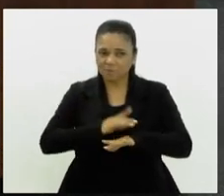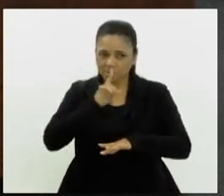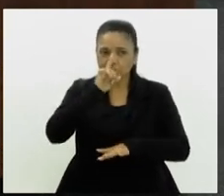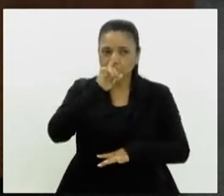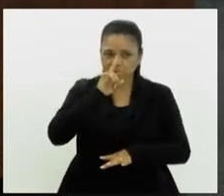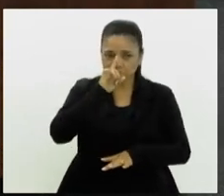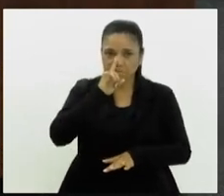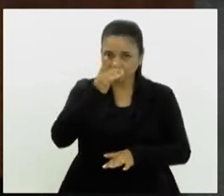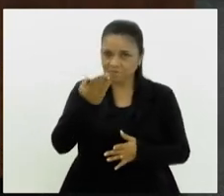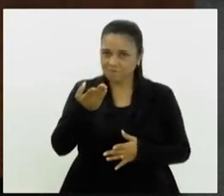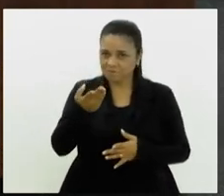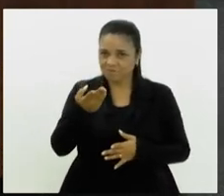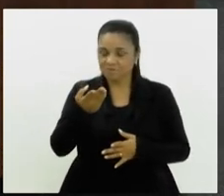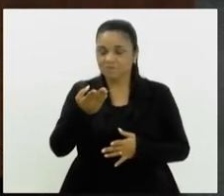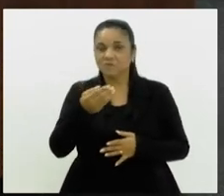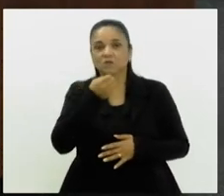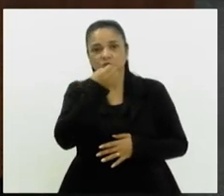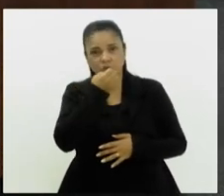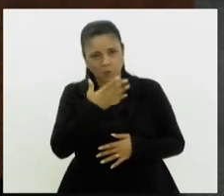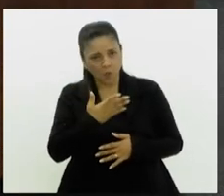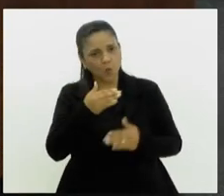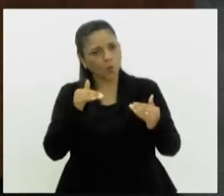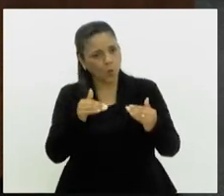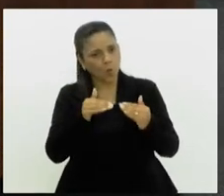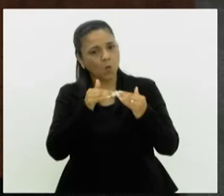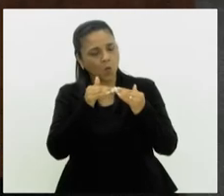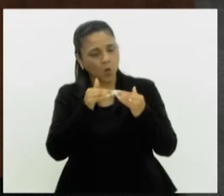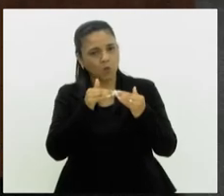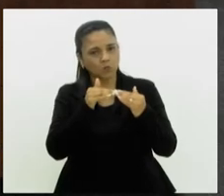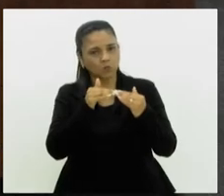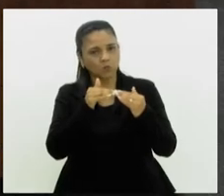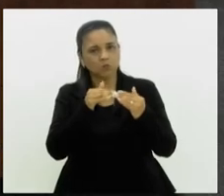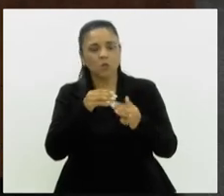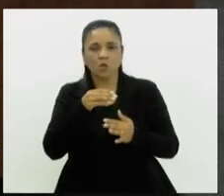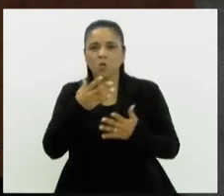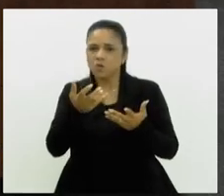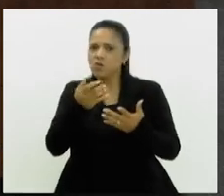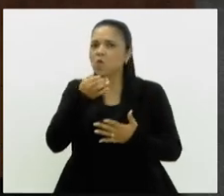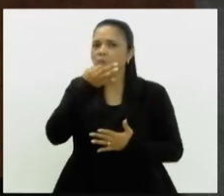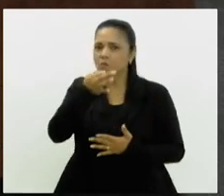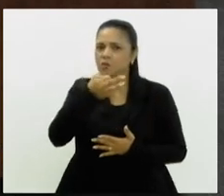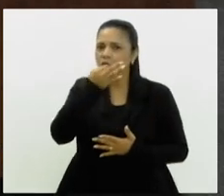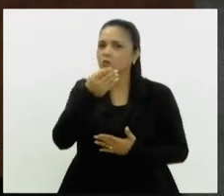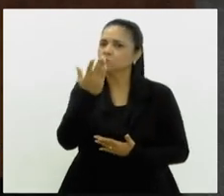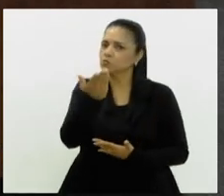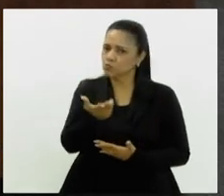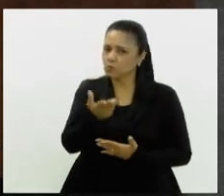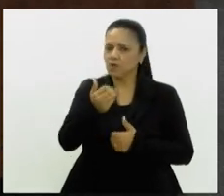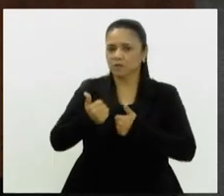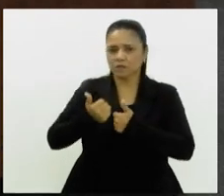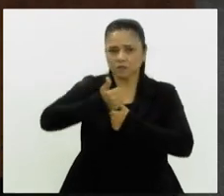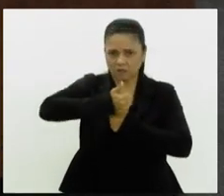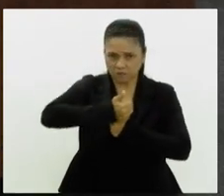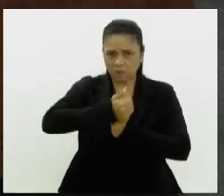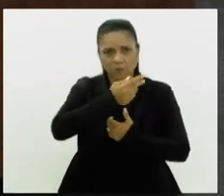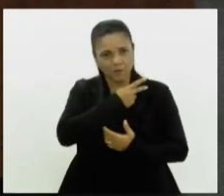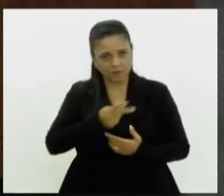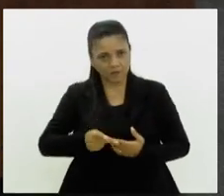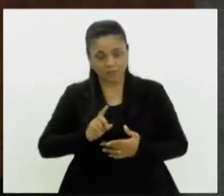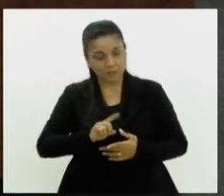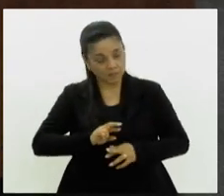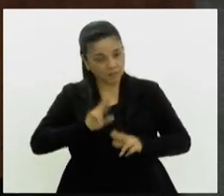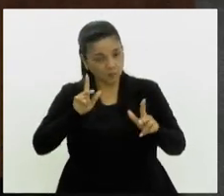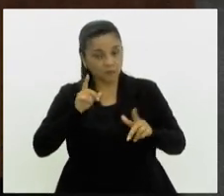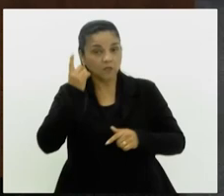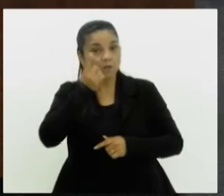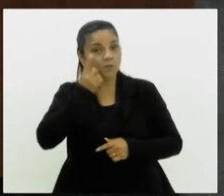Então, eu acho de bom tom, gostaria depois de ouvir a opinião de Vossa Excelência, não como presidenta, mas como deputada,